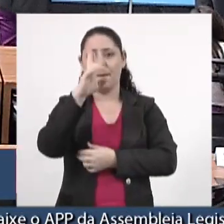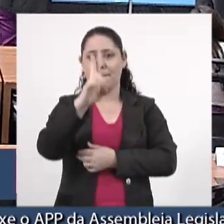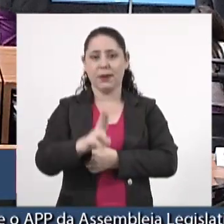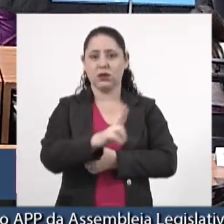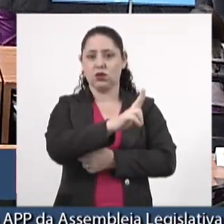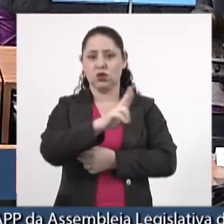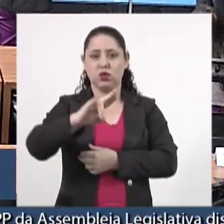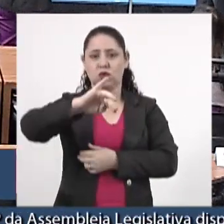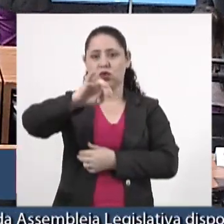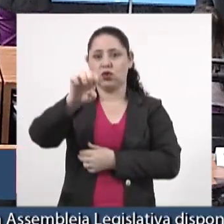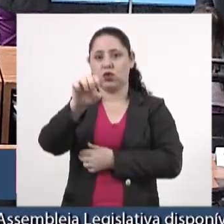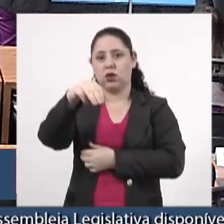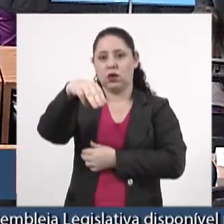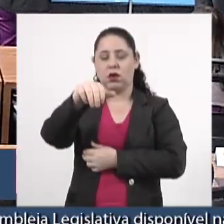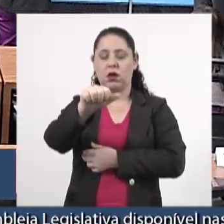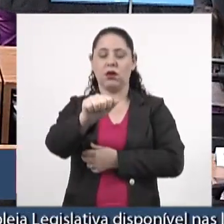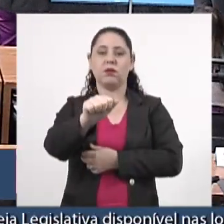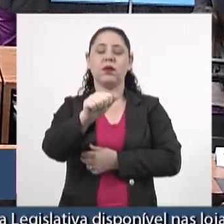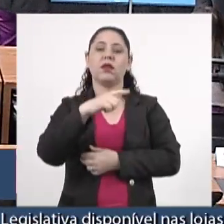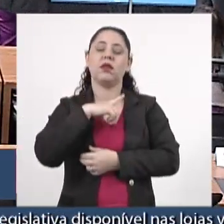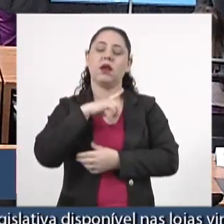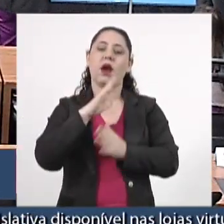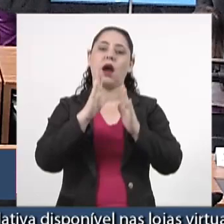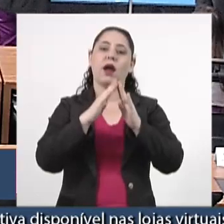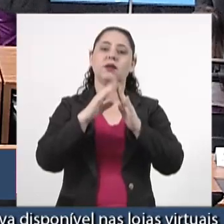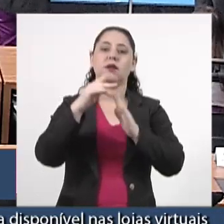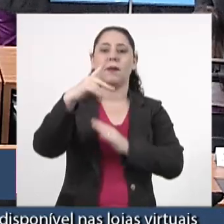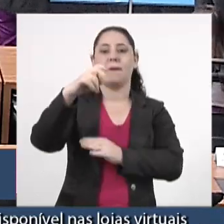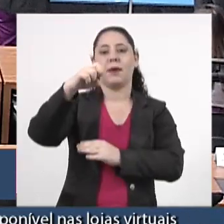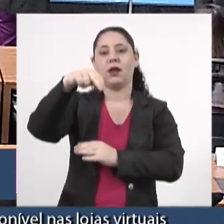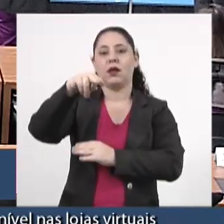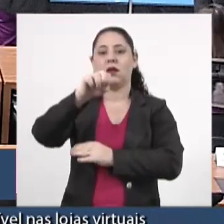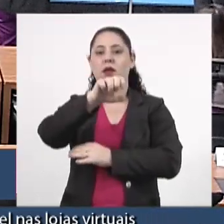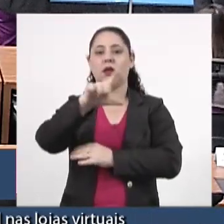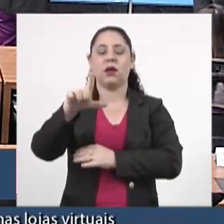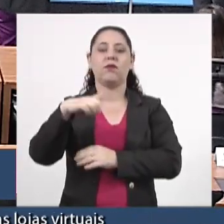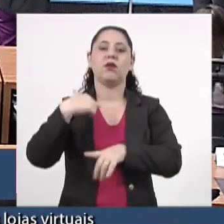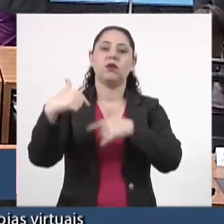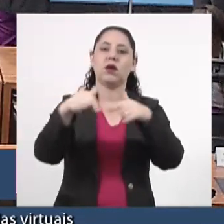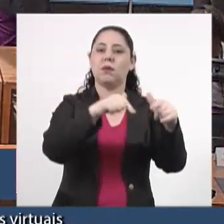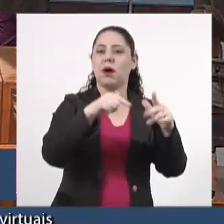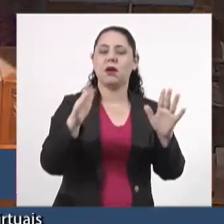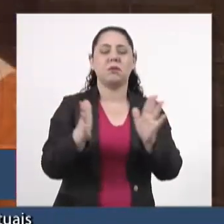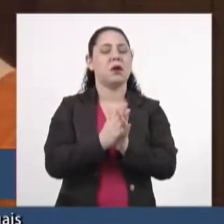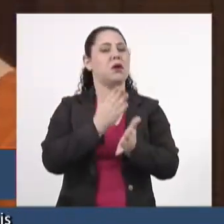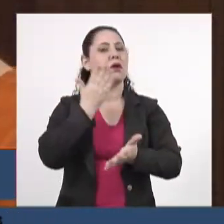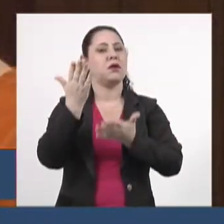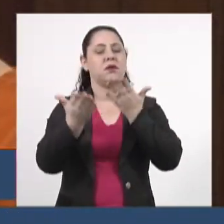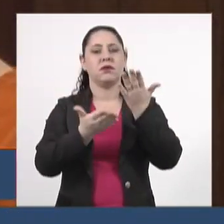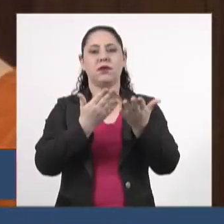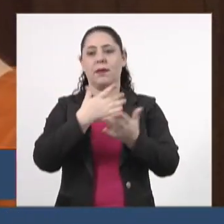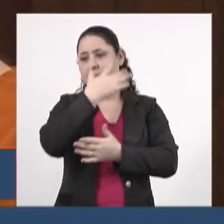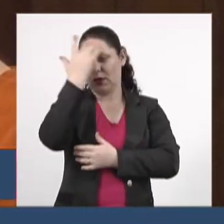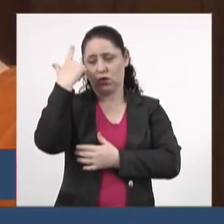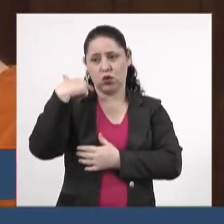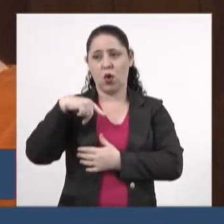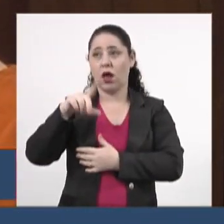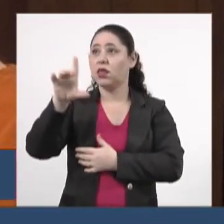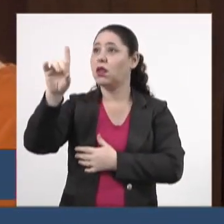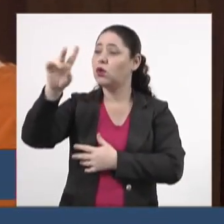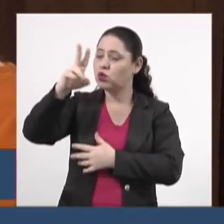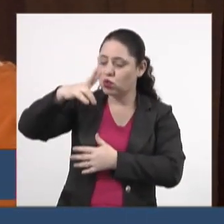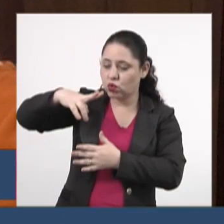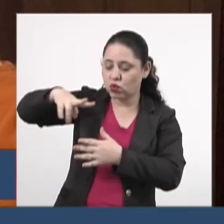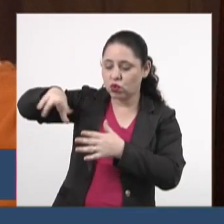que tem a Casa Peniel, que também tem feito um trabalho brilhante. Enfim, são essas pessoas que Deus colocou na terra como anjo